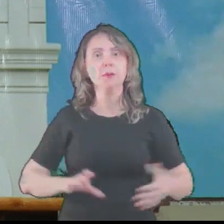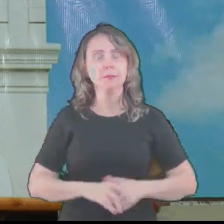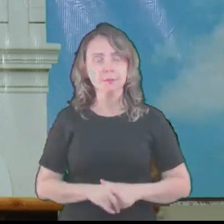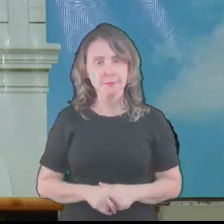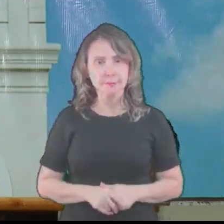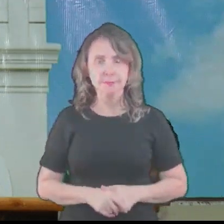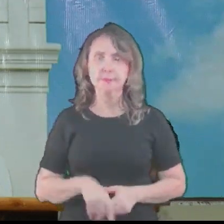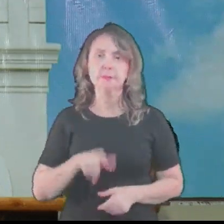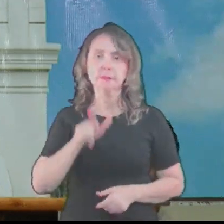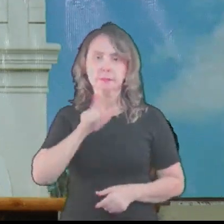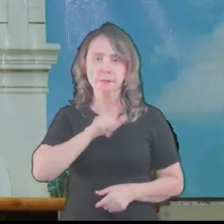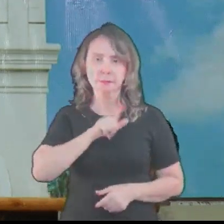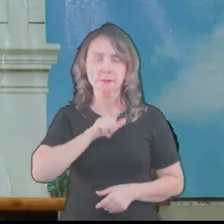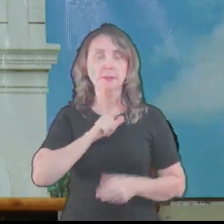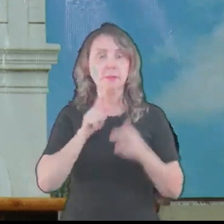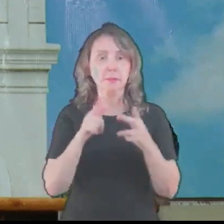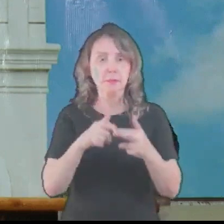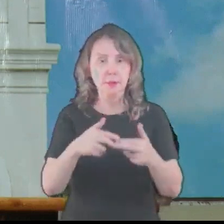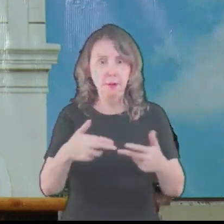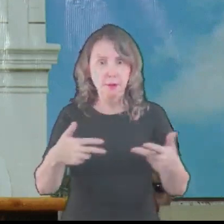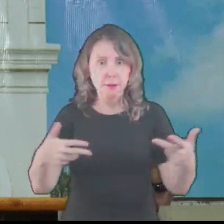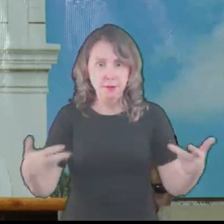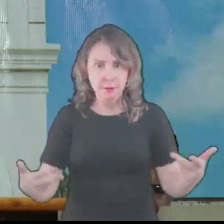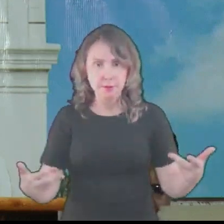Existem coisas em nossas vidas